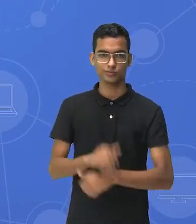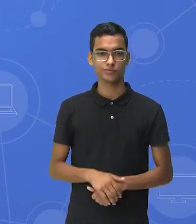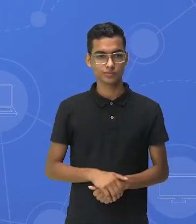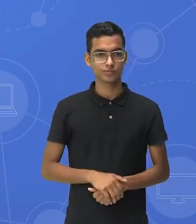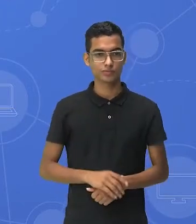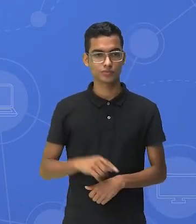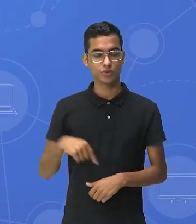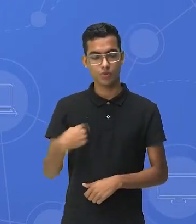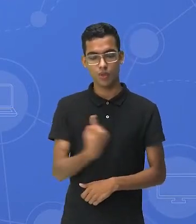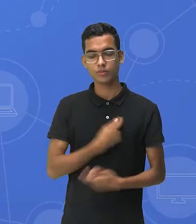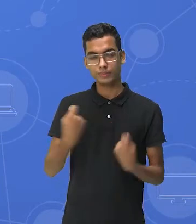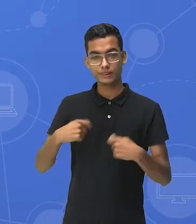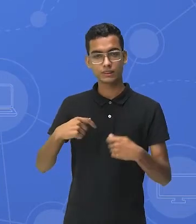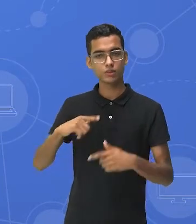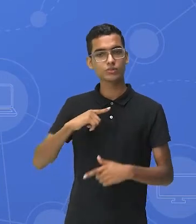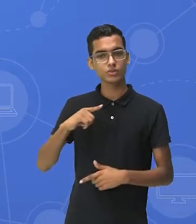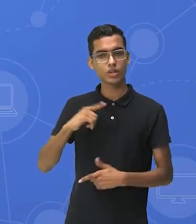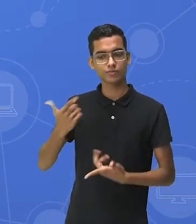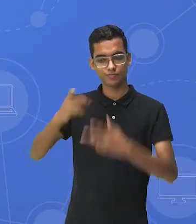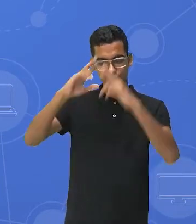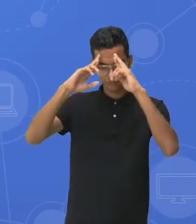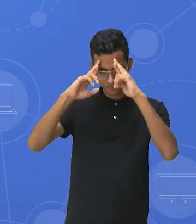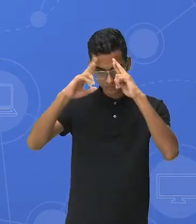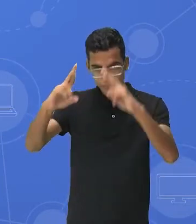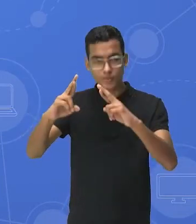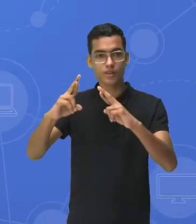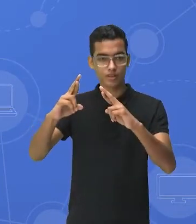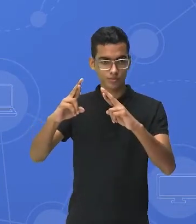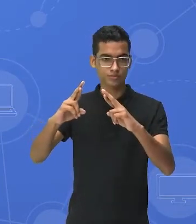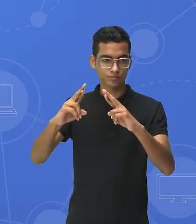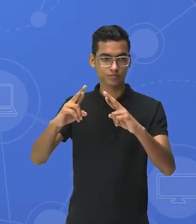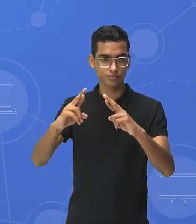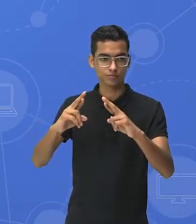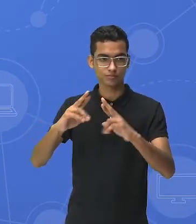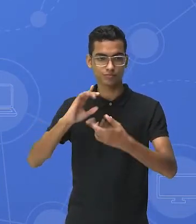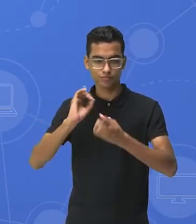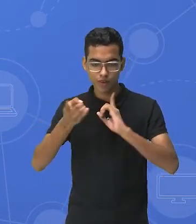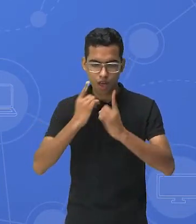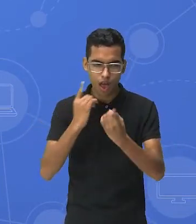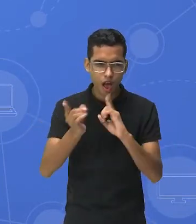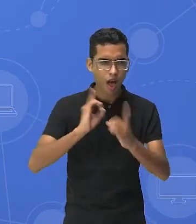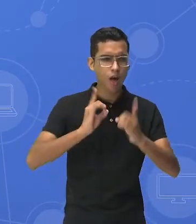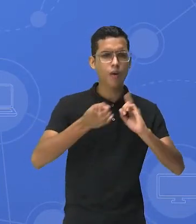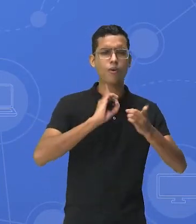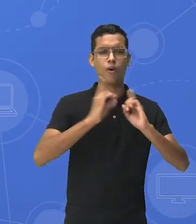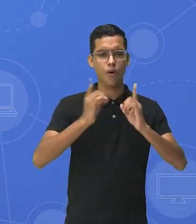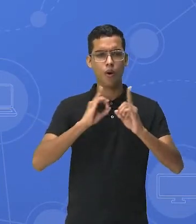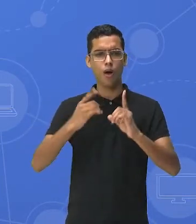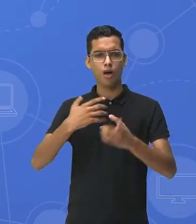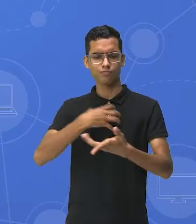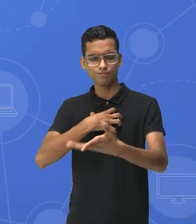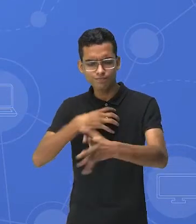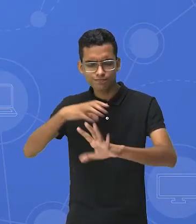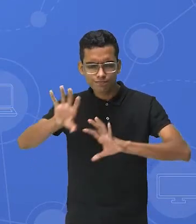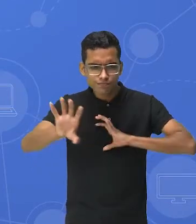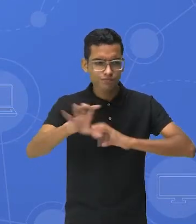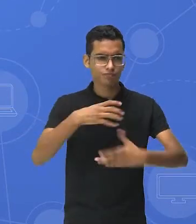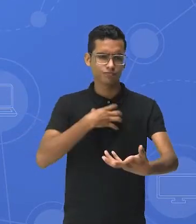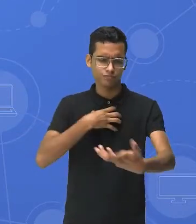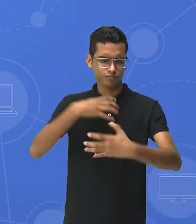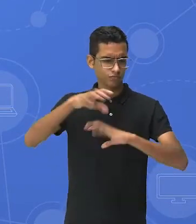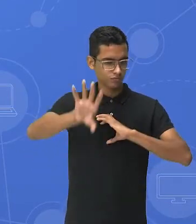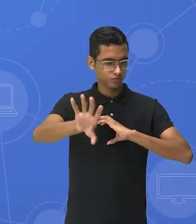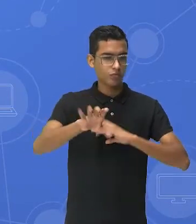Do respeito. Respeito, do diálogo, do companheirismo, da solidariedade, da empatia, da